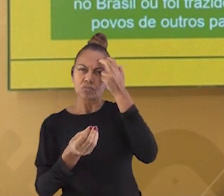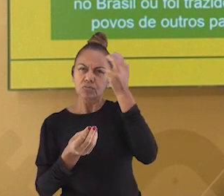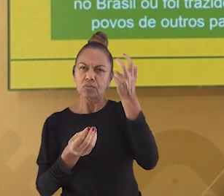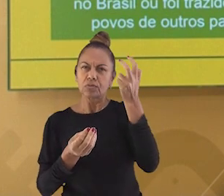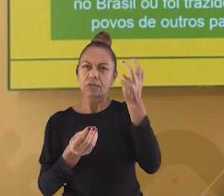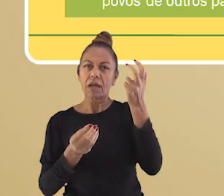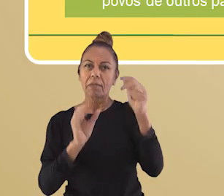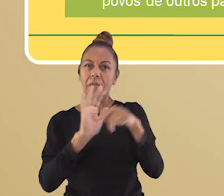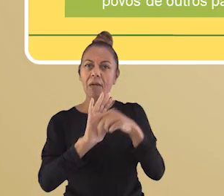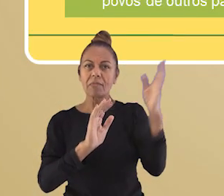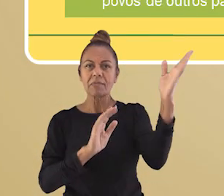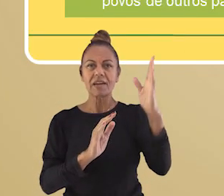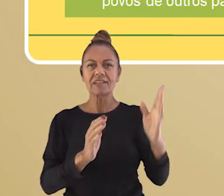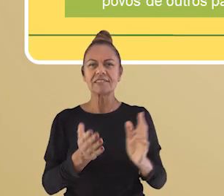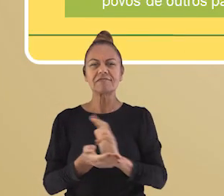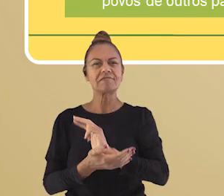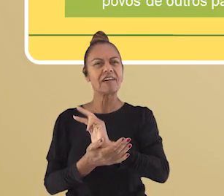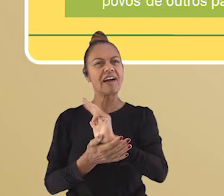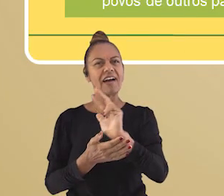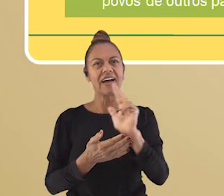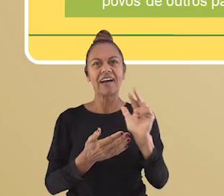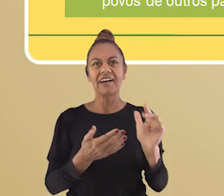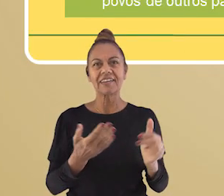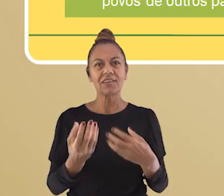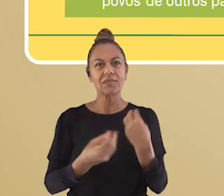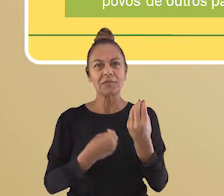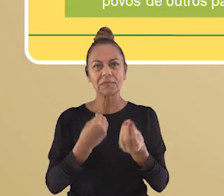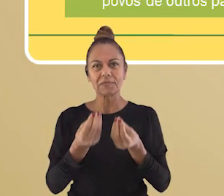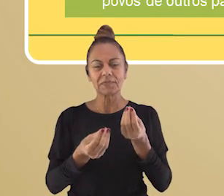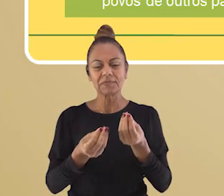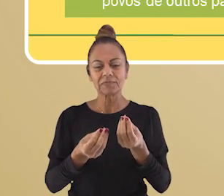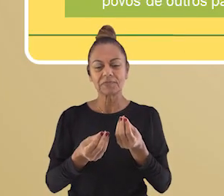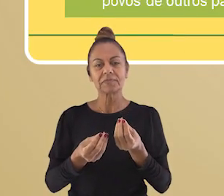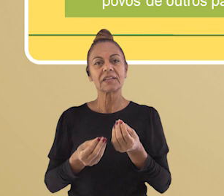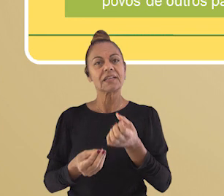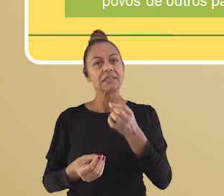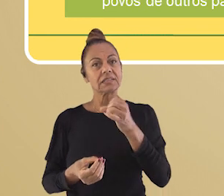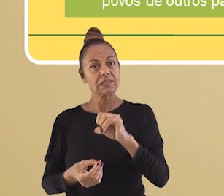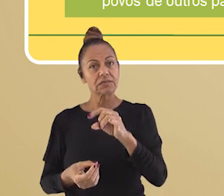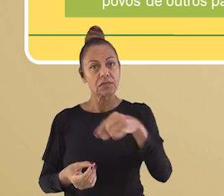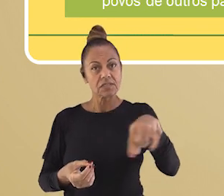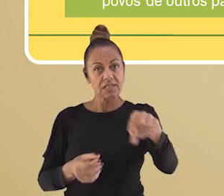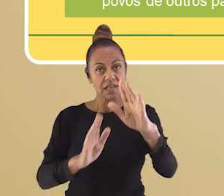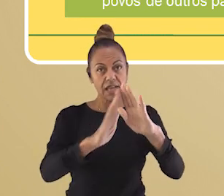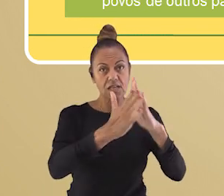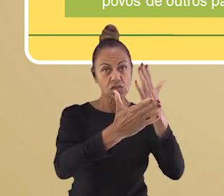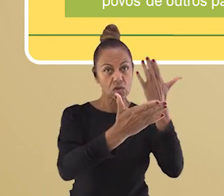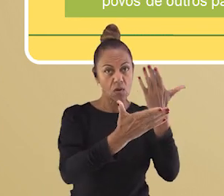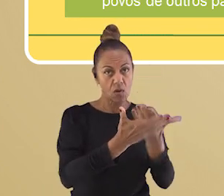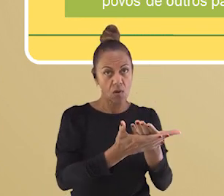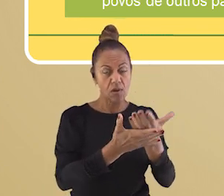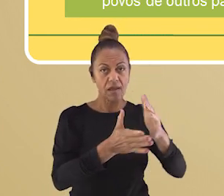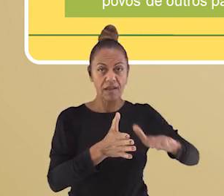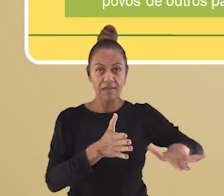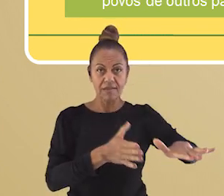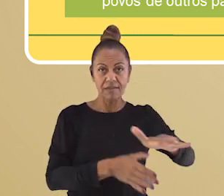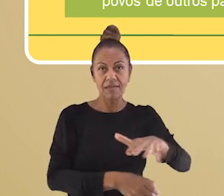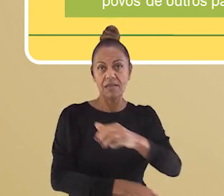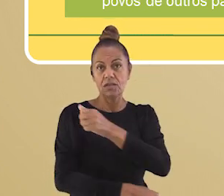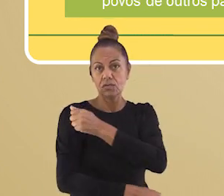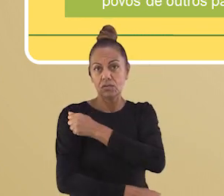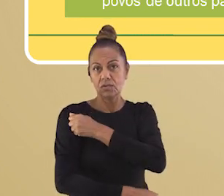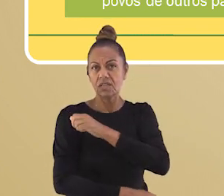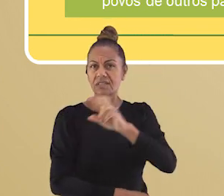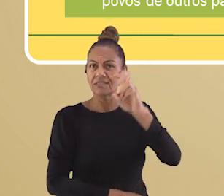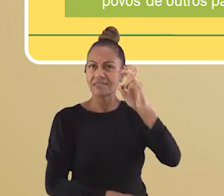culturais do Brasil. Se você estiver indo à escola presencialmente, faça um grupo com aproximadamente 5